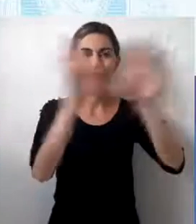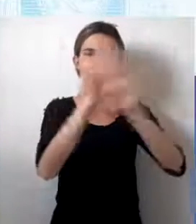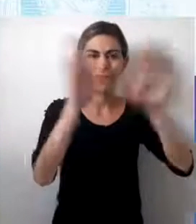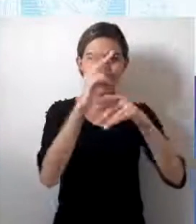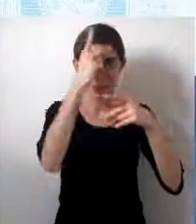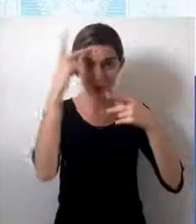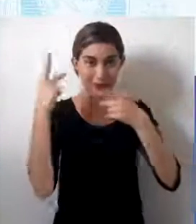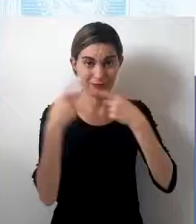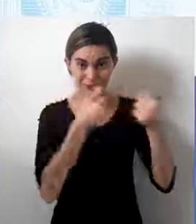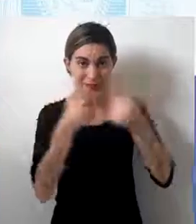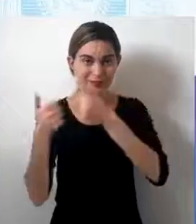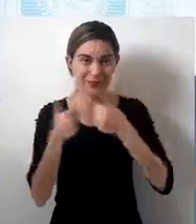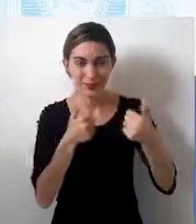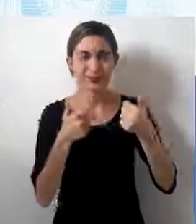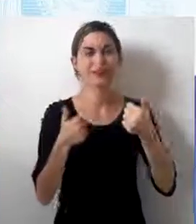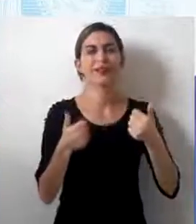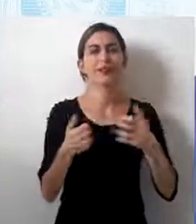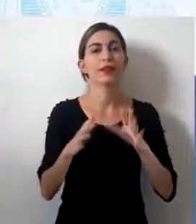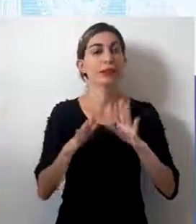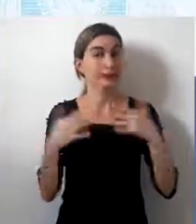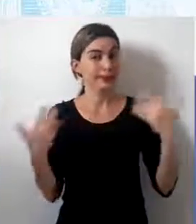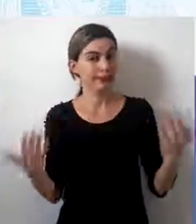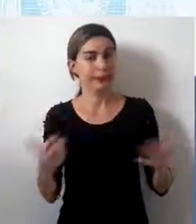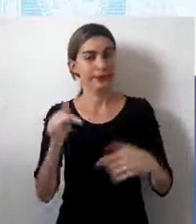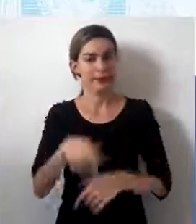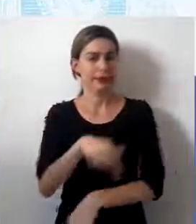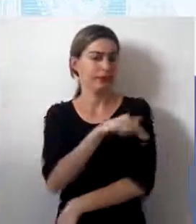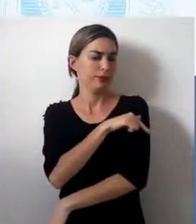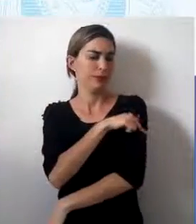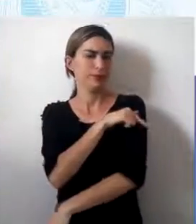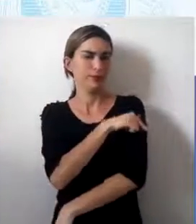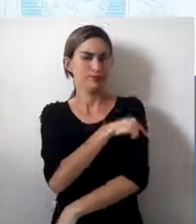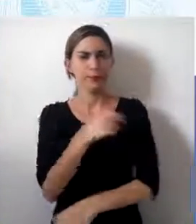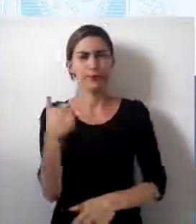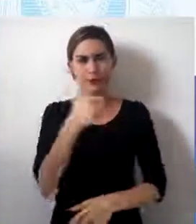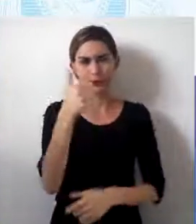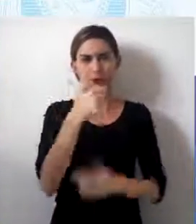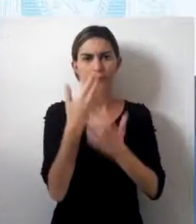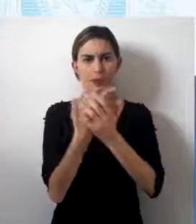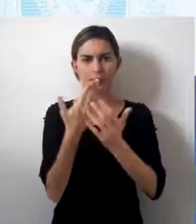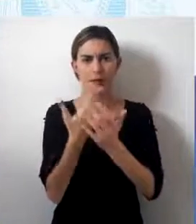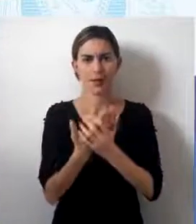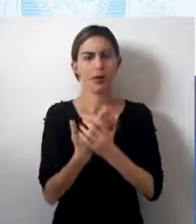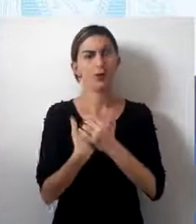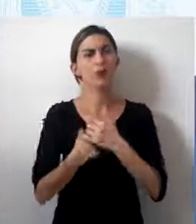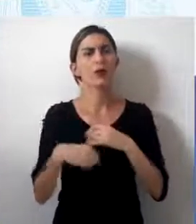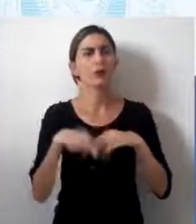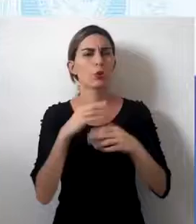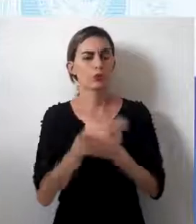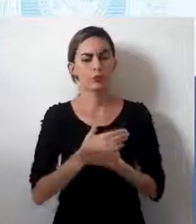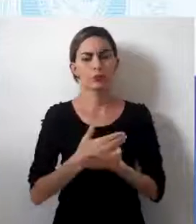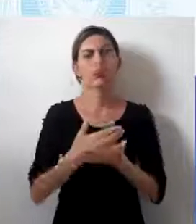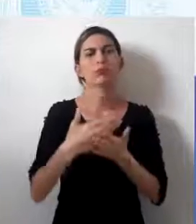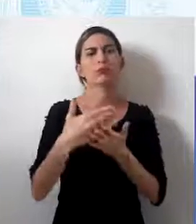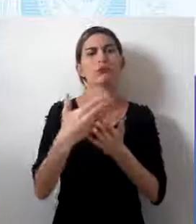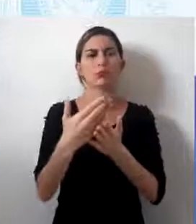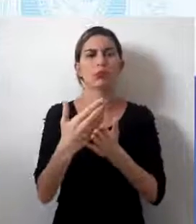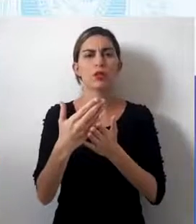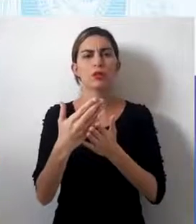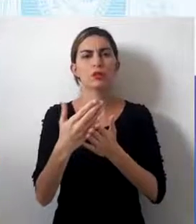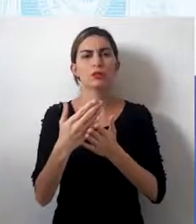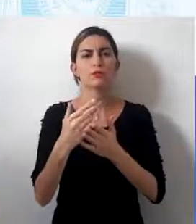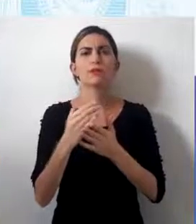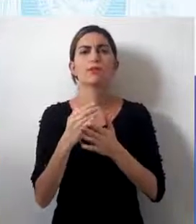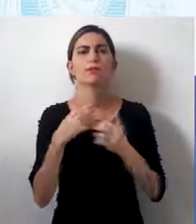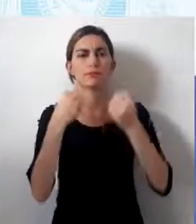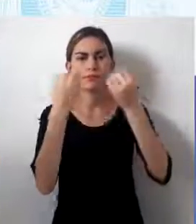Olá pessoal, tudo bom? Então, aqui no sétimo ano, a primeira aula do primeiro bimestre, a gente começa com